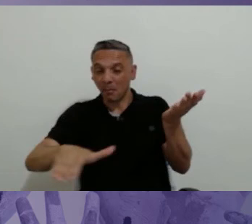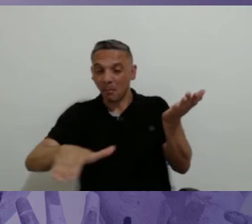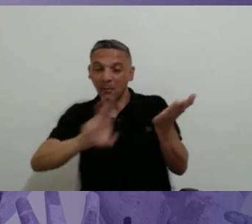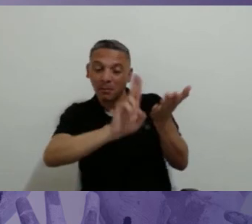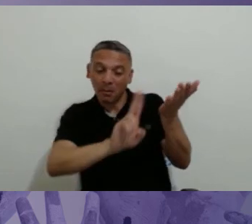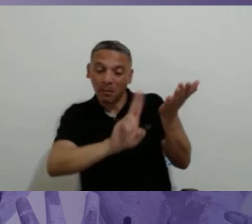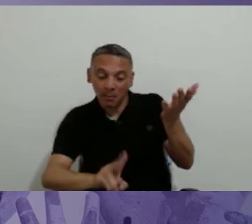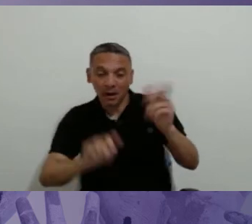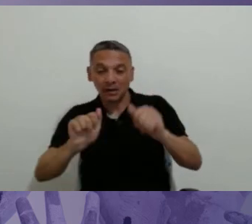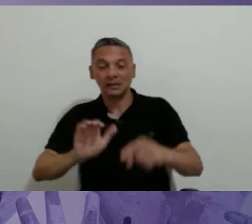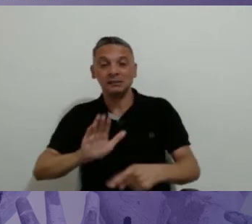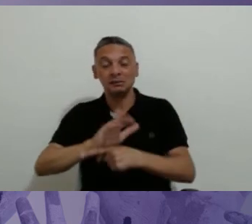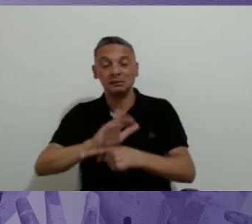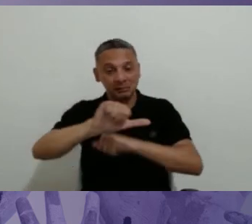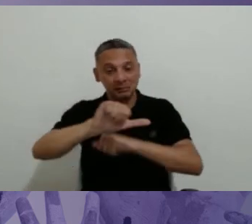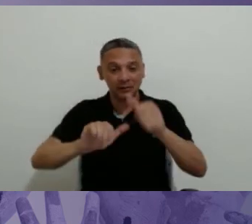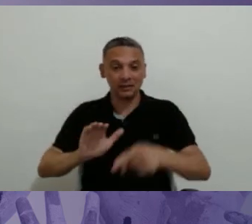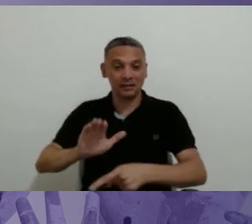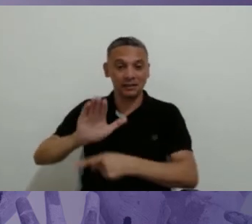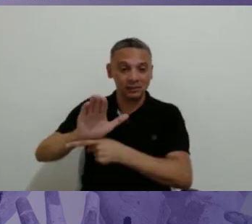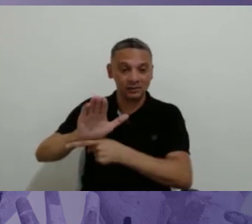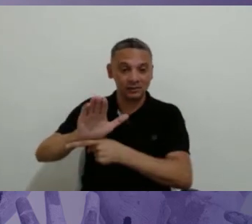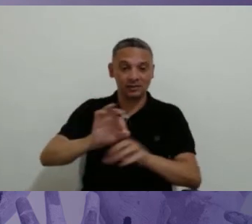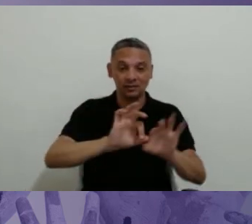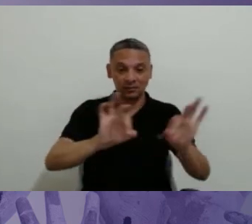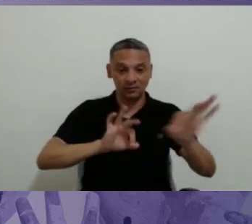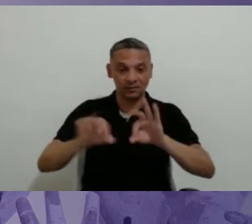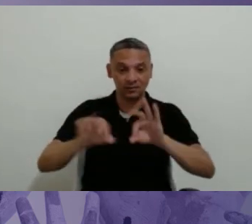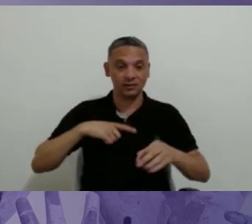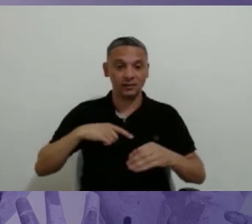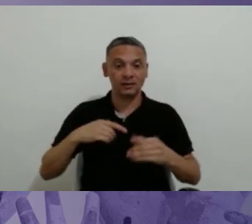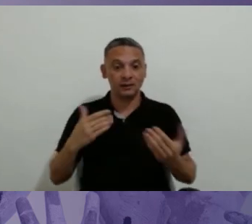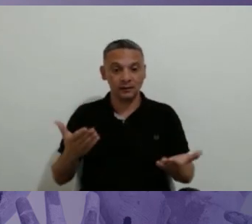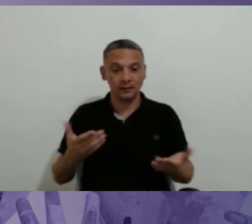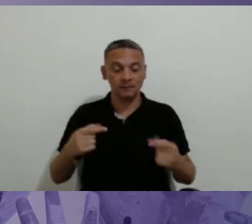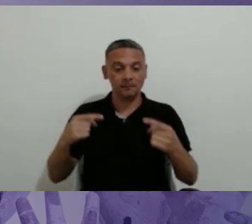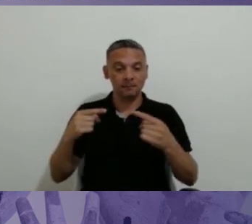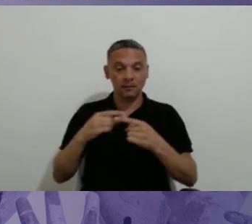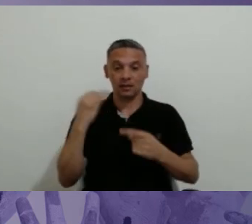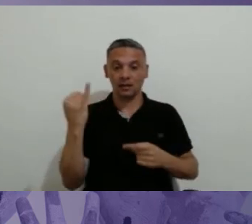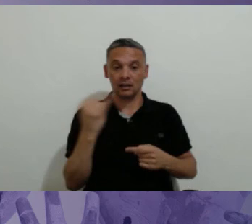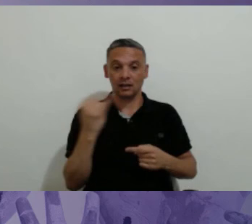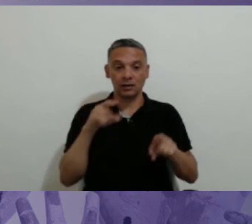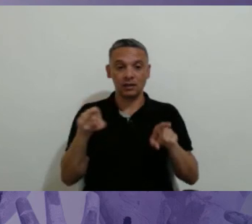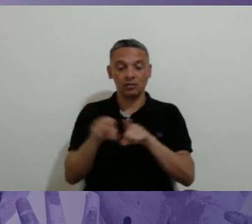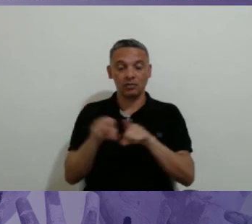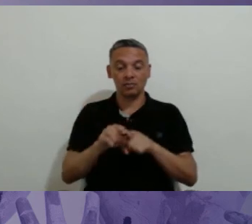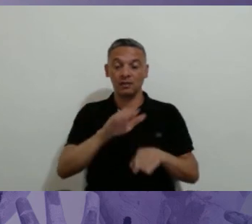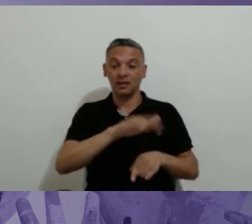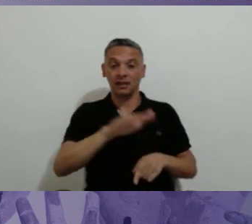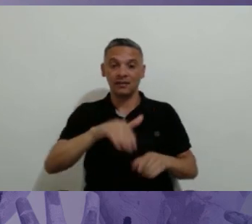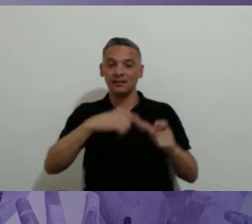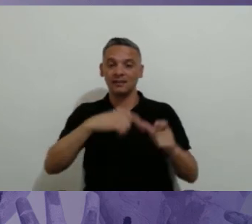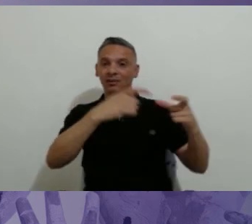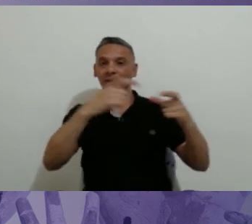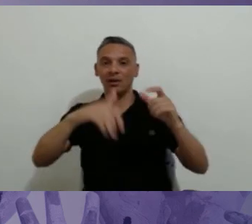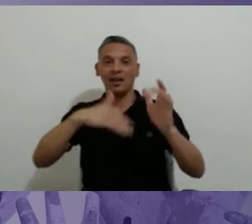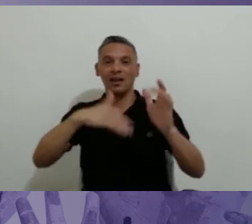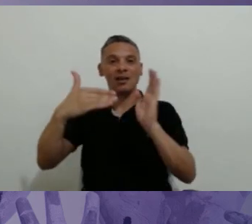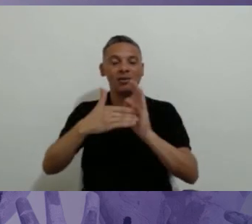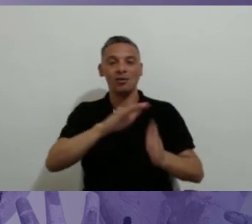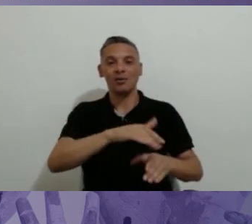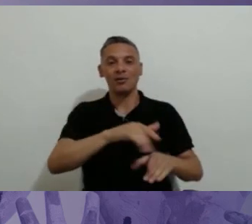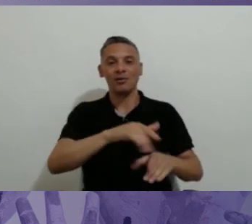Eduardos, Williams, Tiagos, que estão aqui, que são crianças que estão são todas as infâncias, em todos